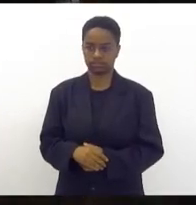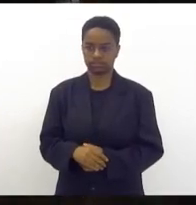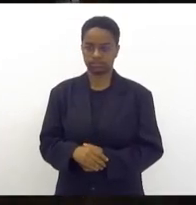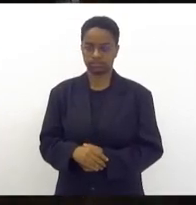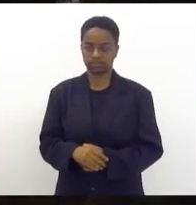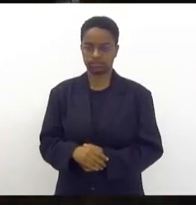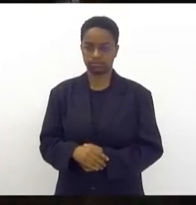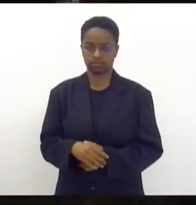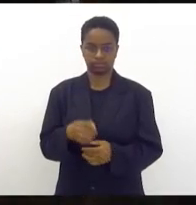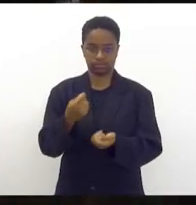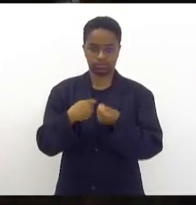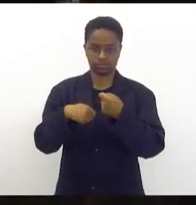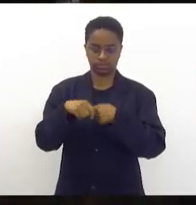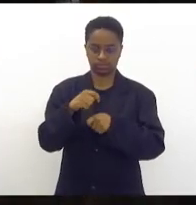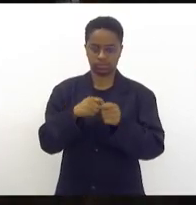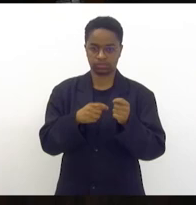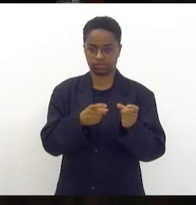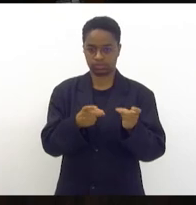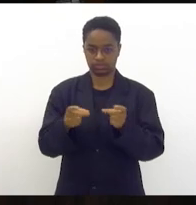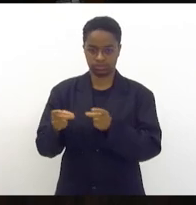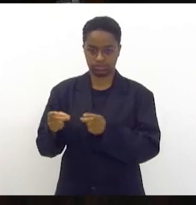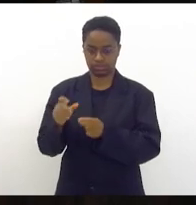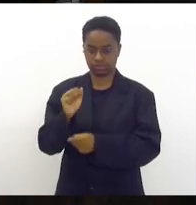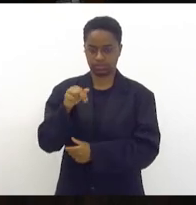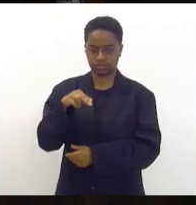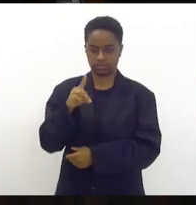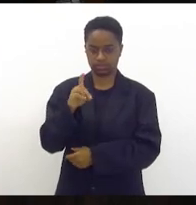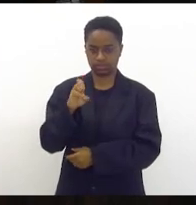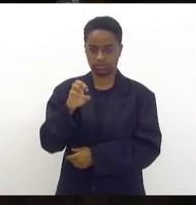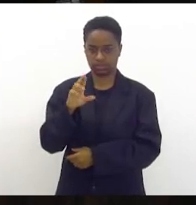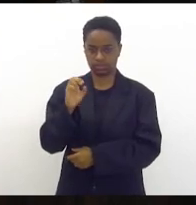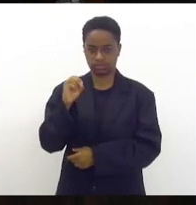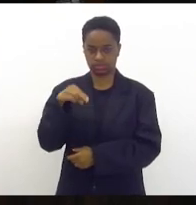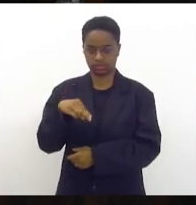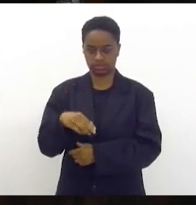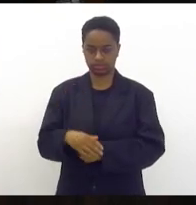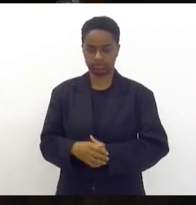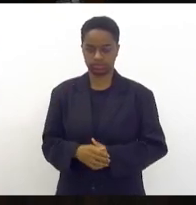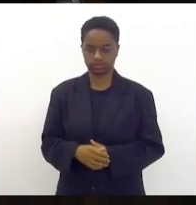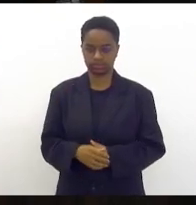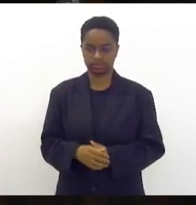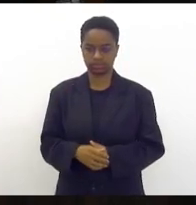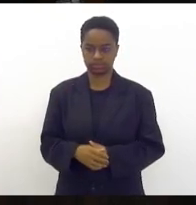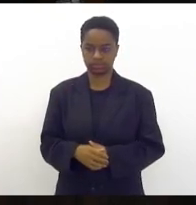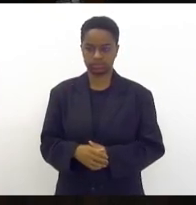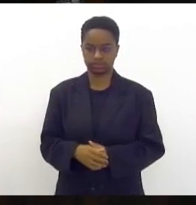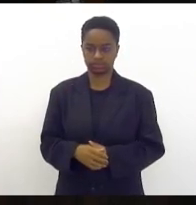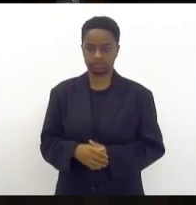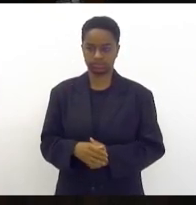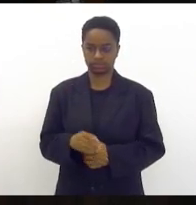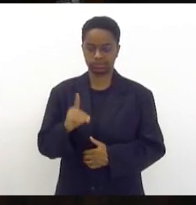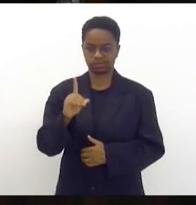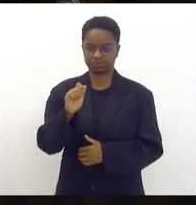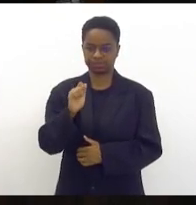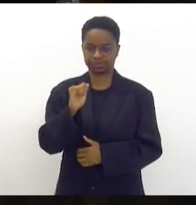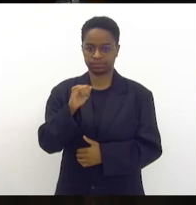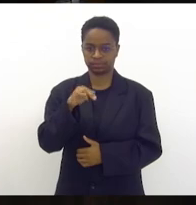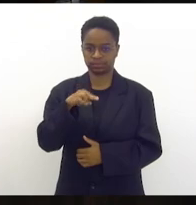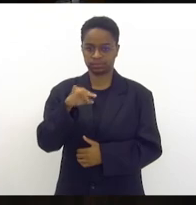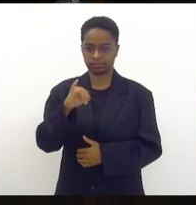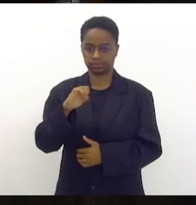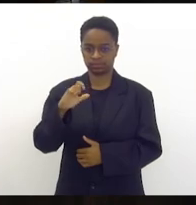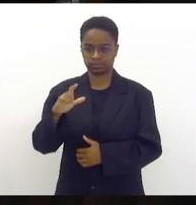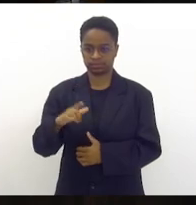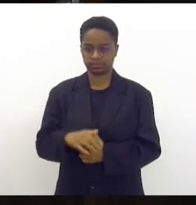Economia, Indústria e Comércio, Anderson Moraes. Nosso nome, deputado Anderson Moraes. Daniel Libreiron. Nosso nome,